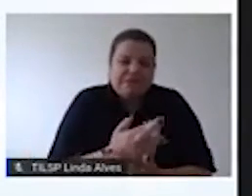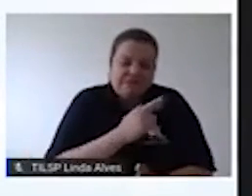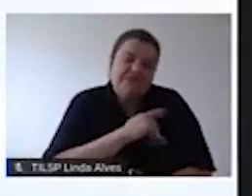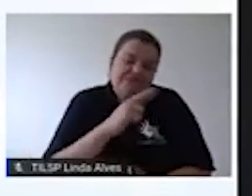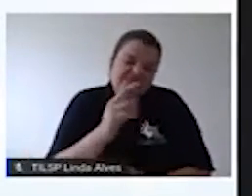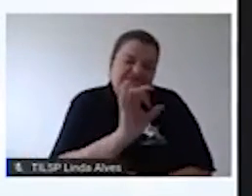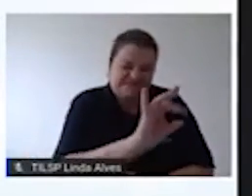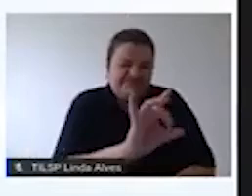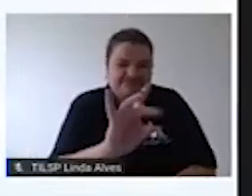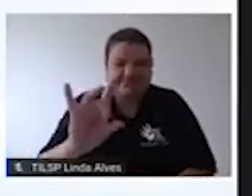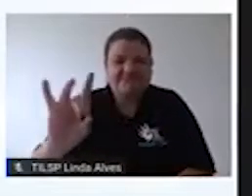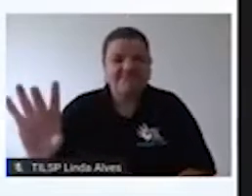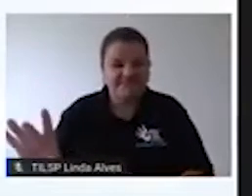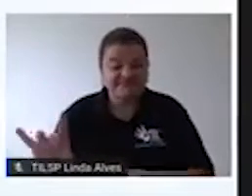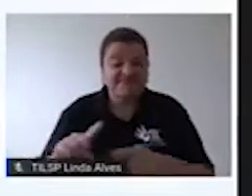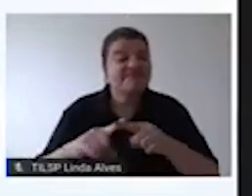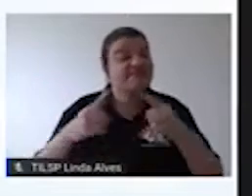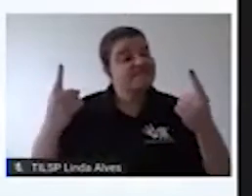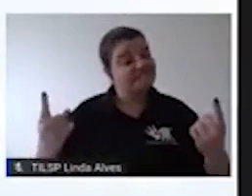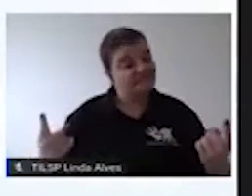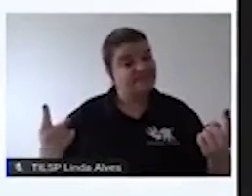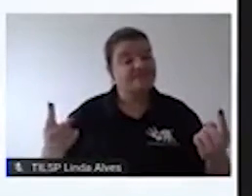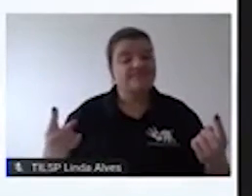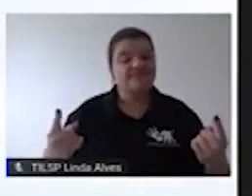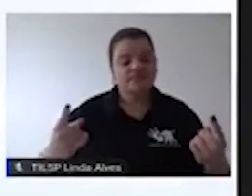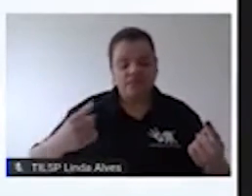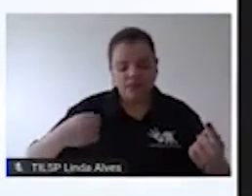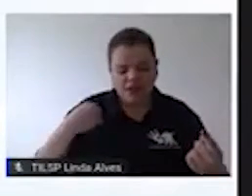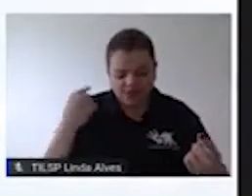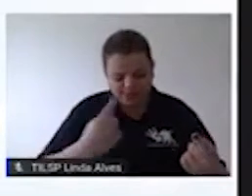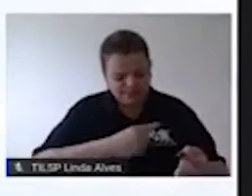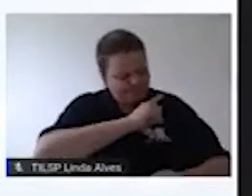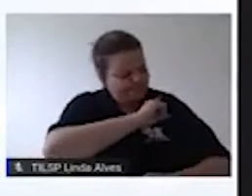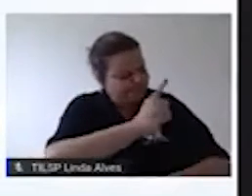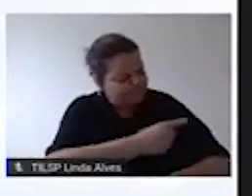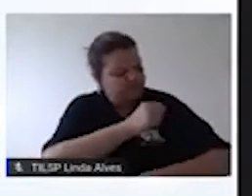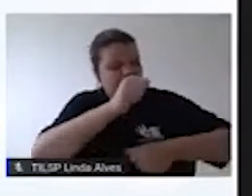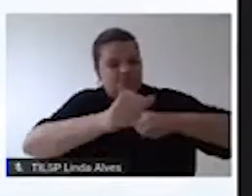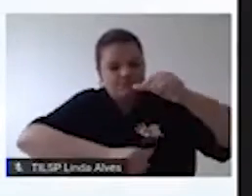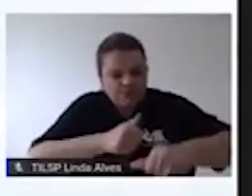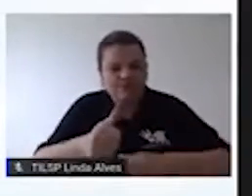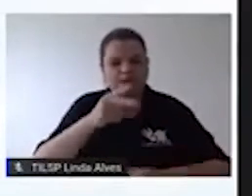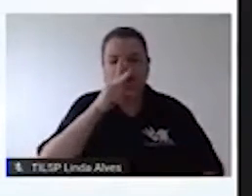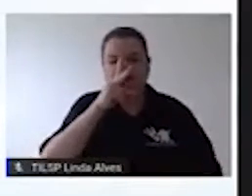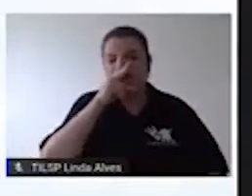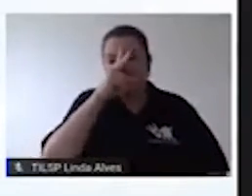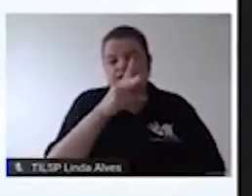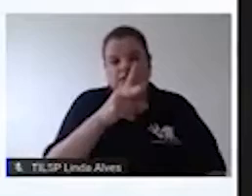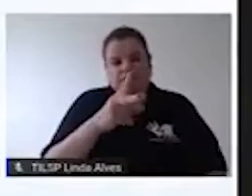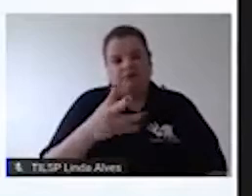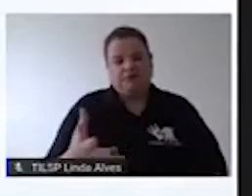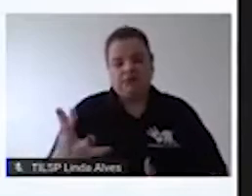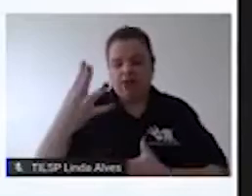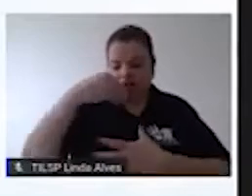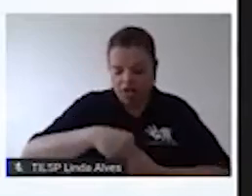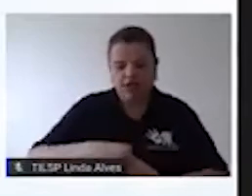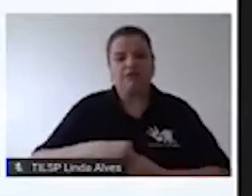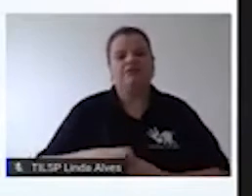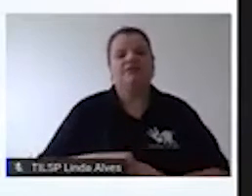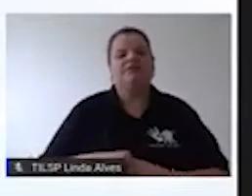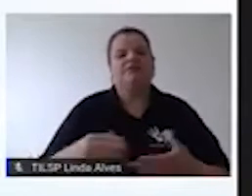também de essa renovação de forças, né? Então, a